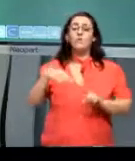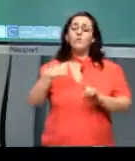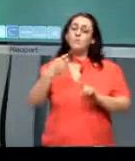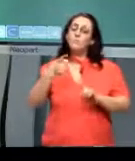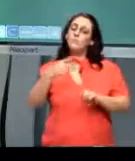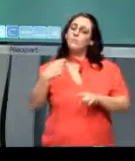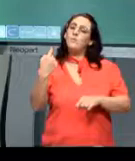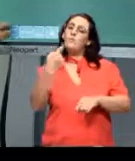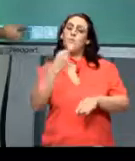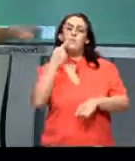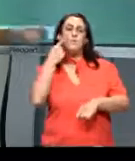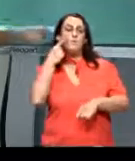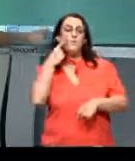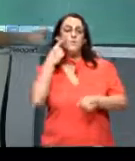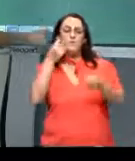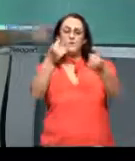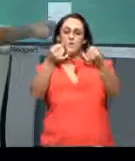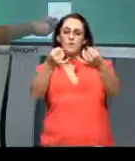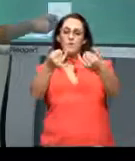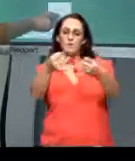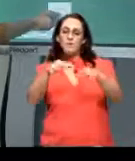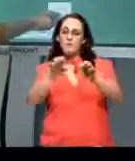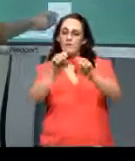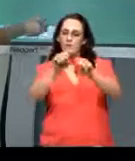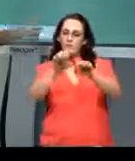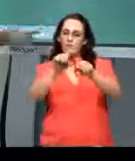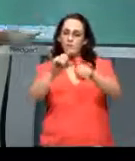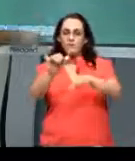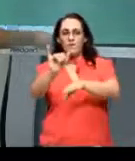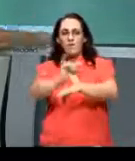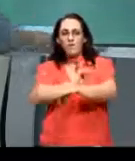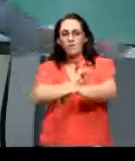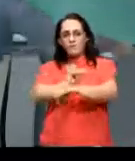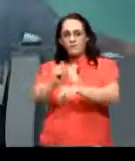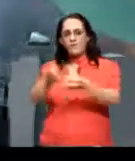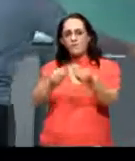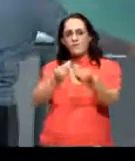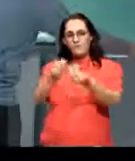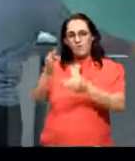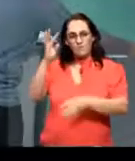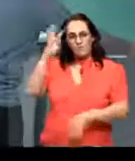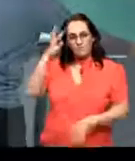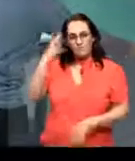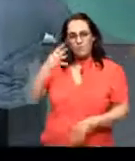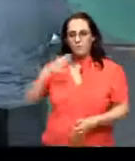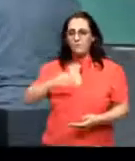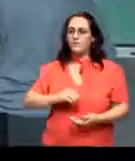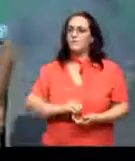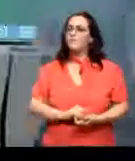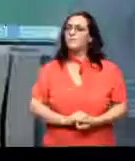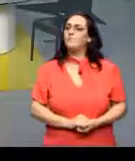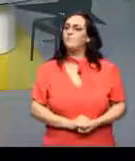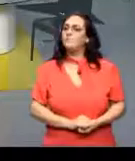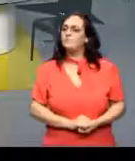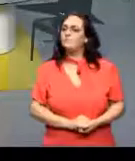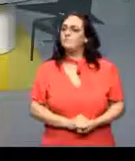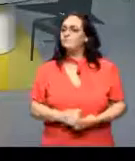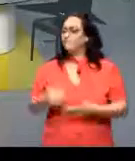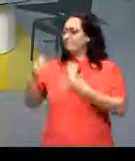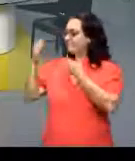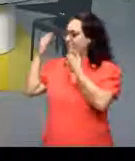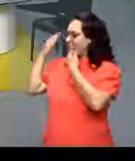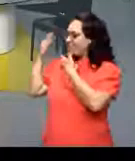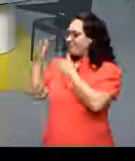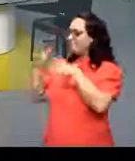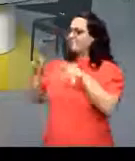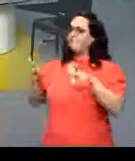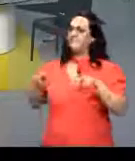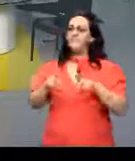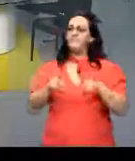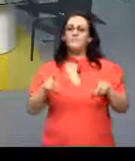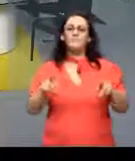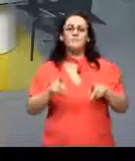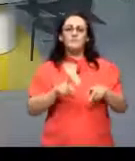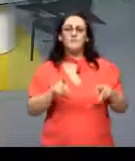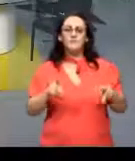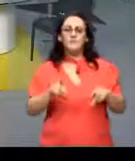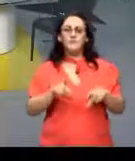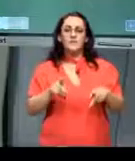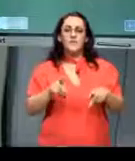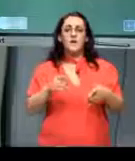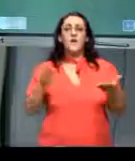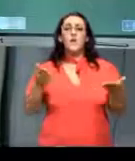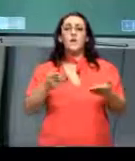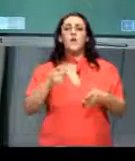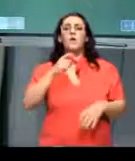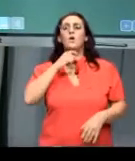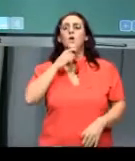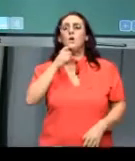técnicas para resolver um sistema linear. Muito obrigado. Eu que agradeço, professor. E agora uma dúvida